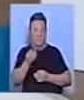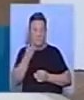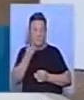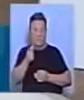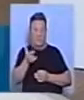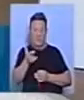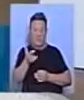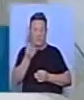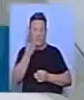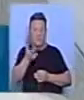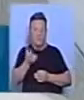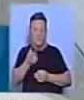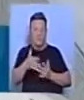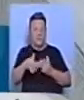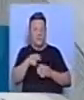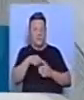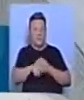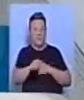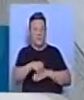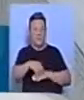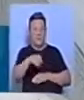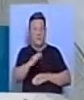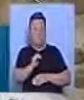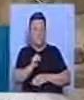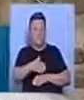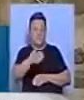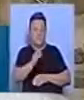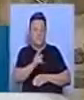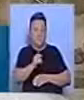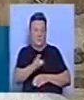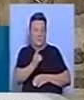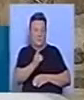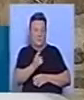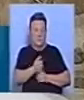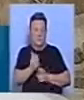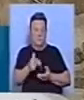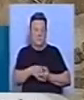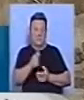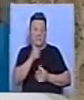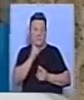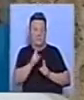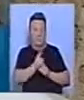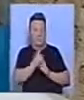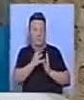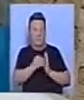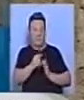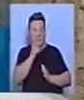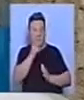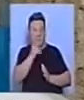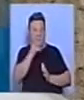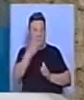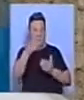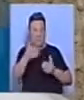tipo de ambientes por encontrar dentro do palácio do príncipe 156 nomeadamente através da presença desta parceria que eram longe